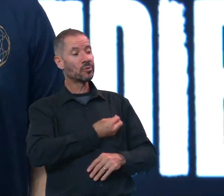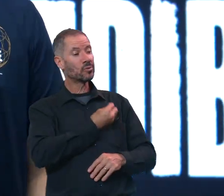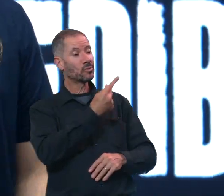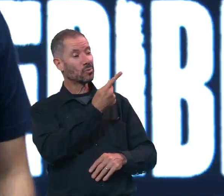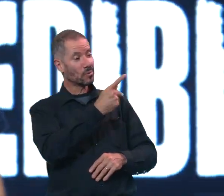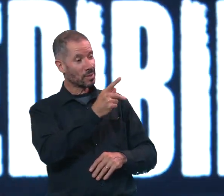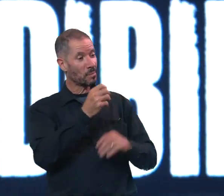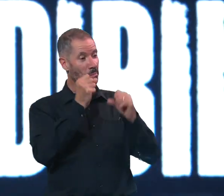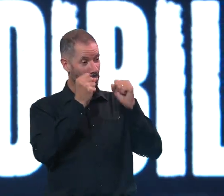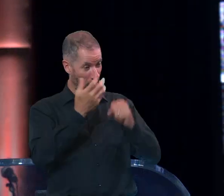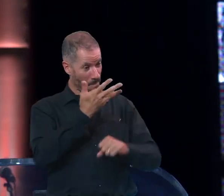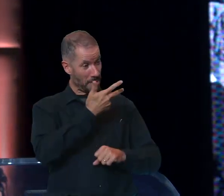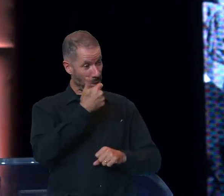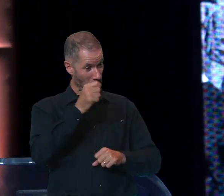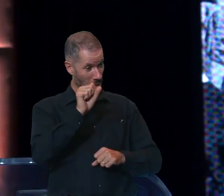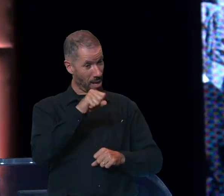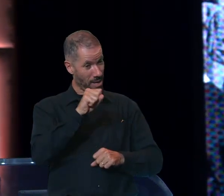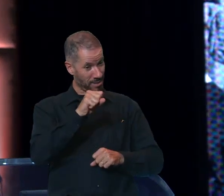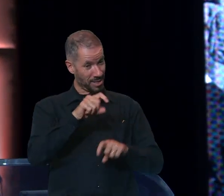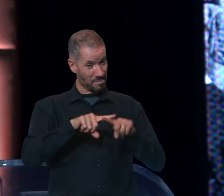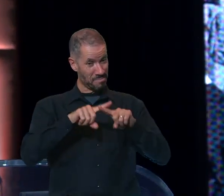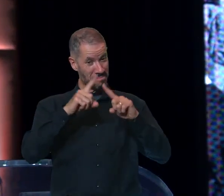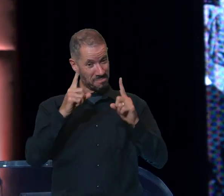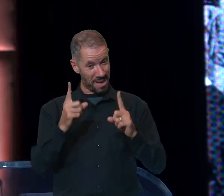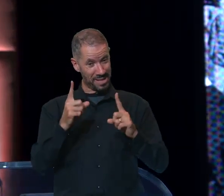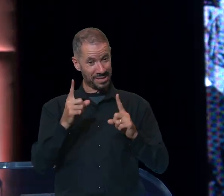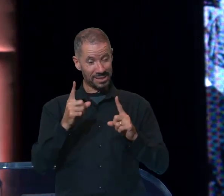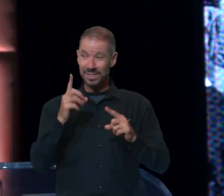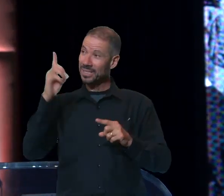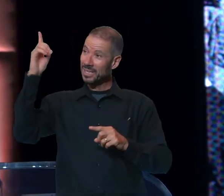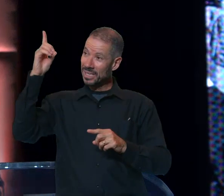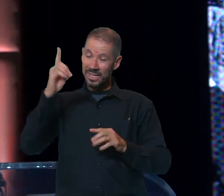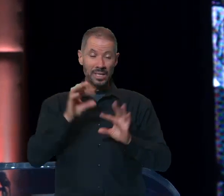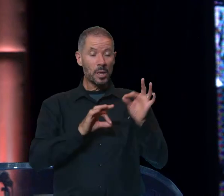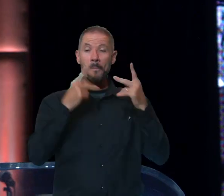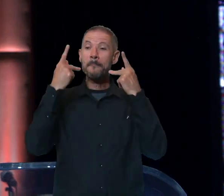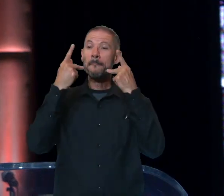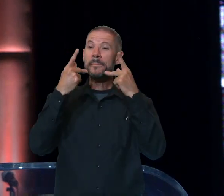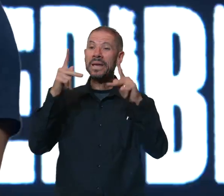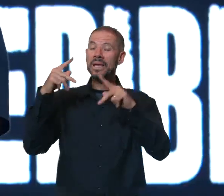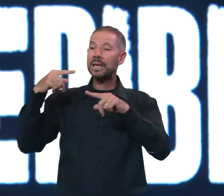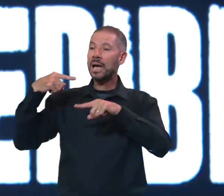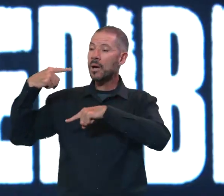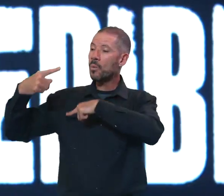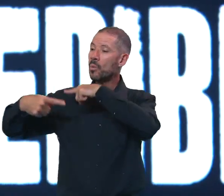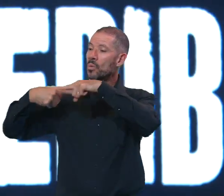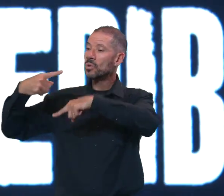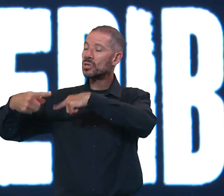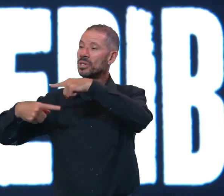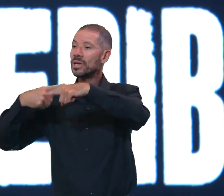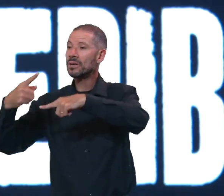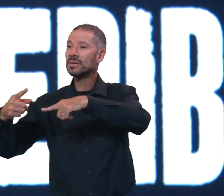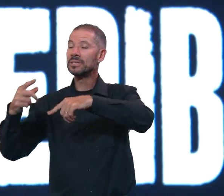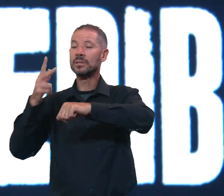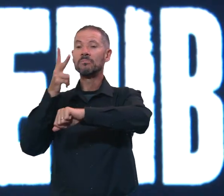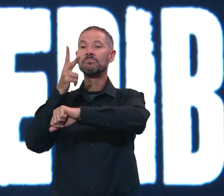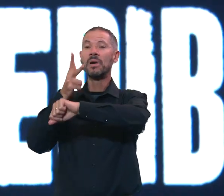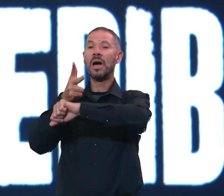Dá para melhorar um pouquinho? Dá. Mas eu fiz você assim para pregar para uma geração que assiste vídeo em velocidade